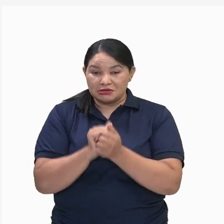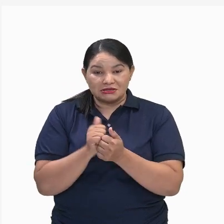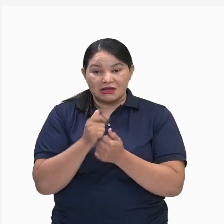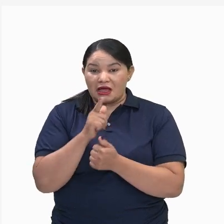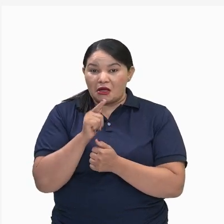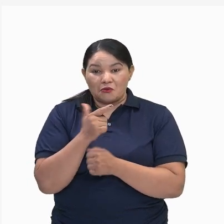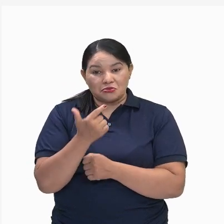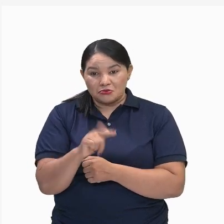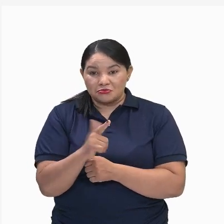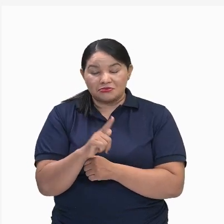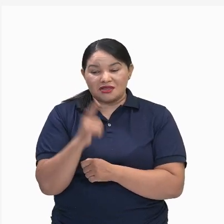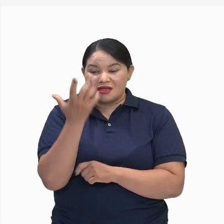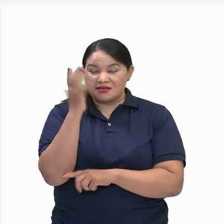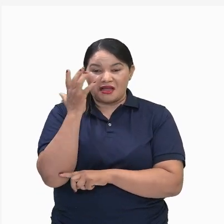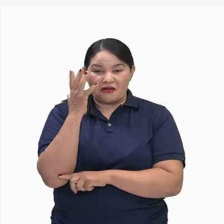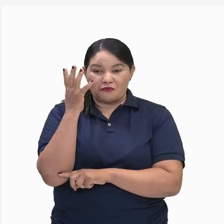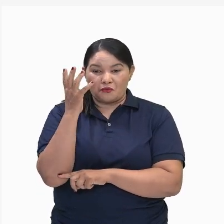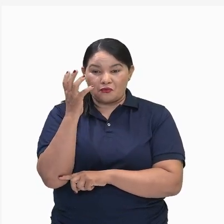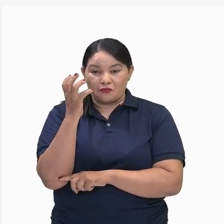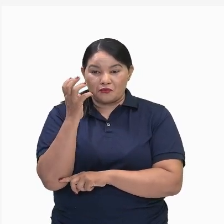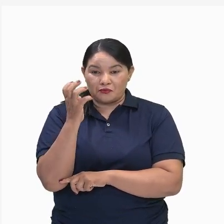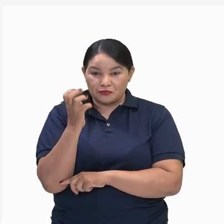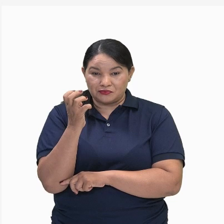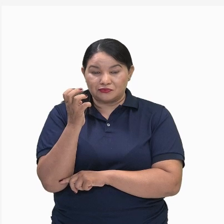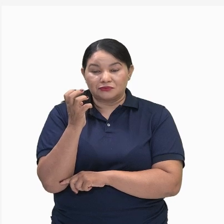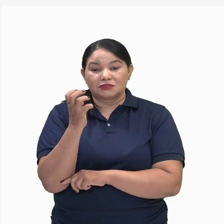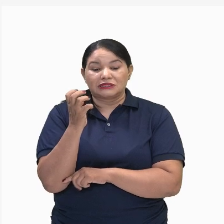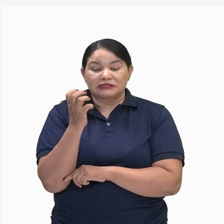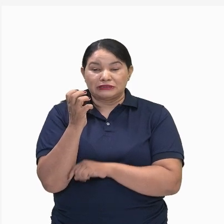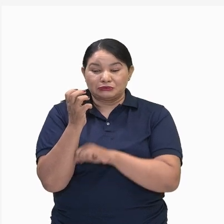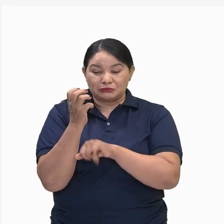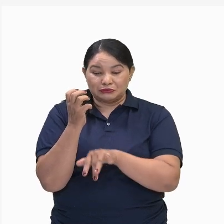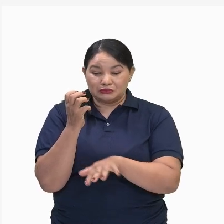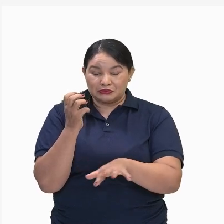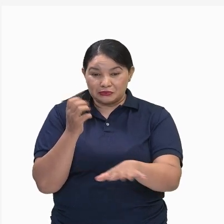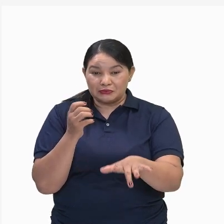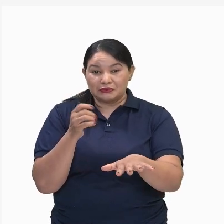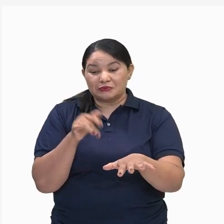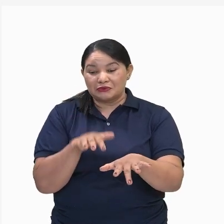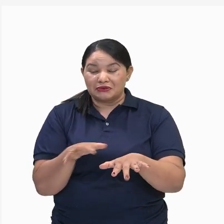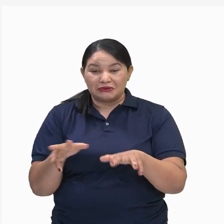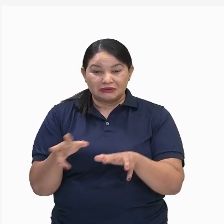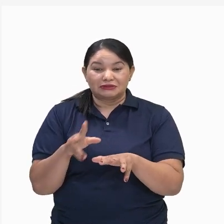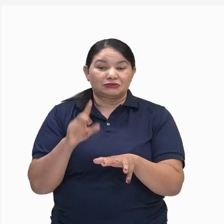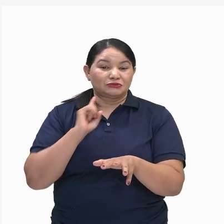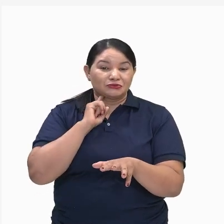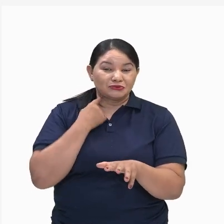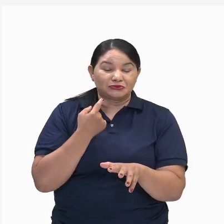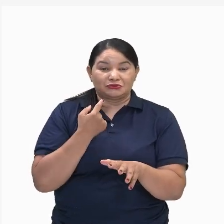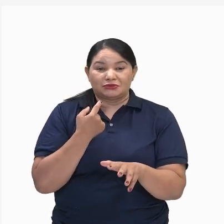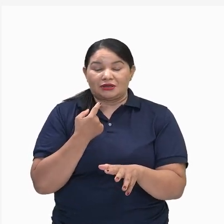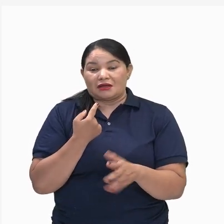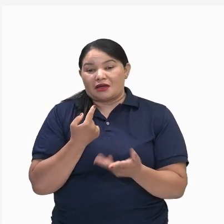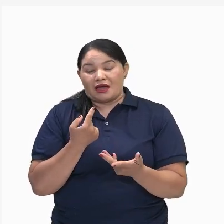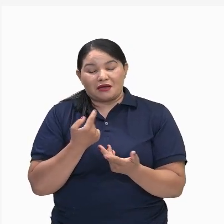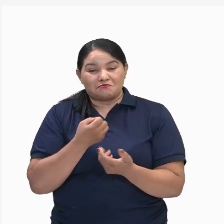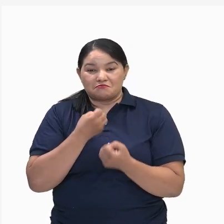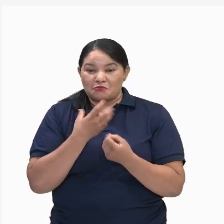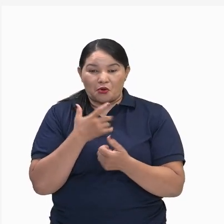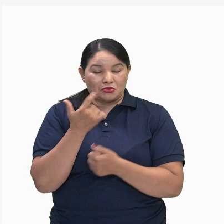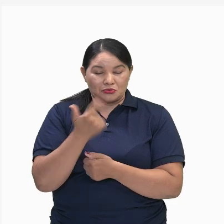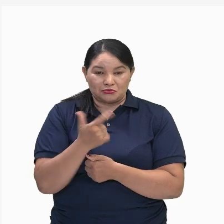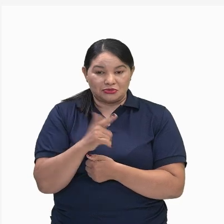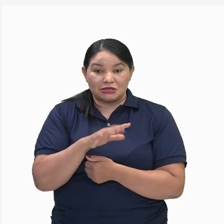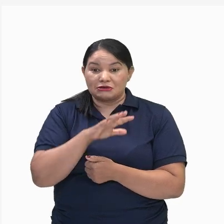e contaminaram, né, acabaram contaminando a água, deixando ela completamente poluída para os animais que